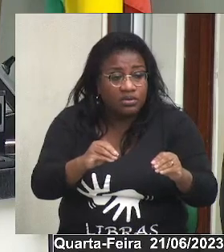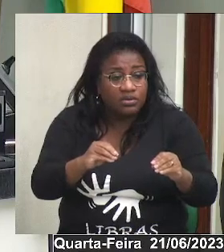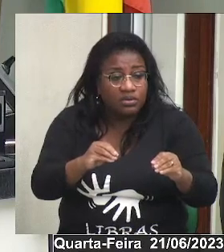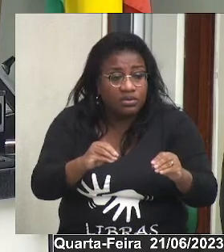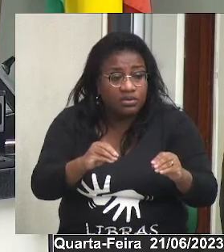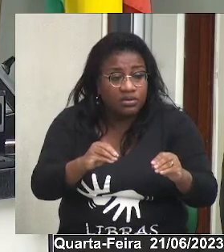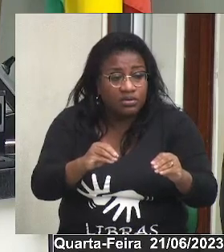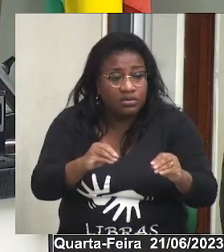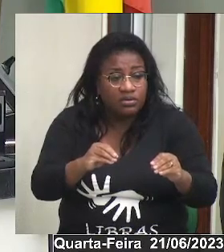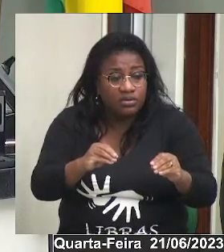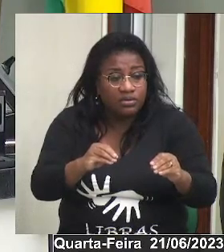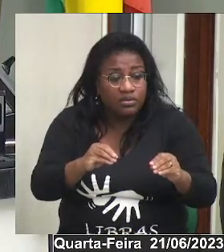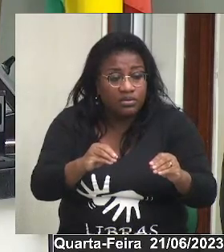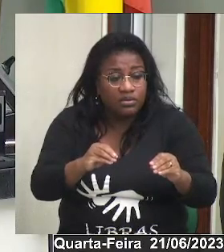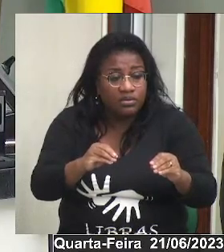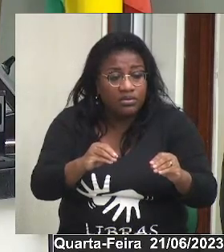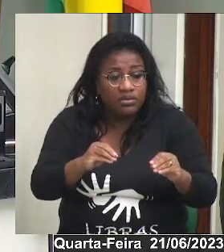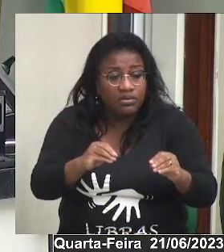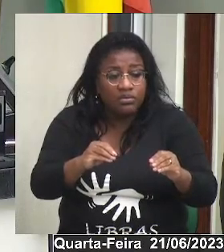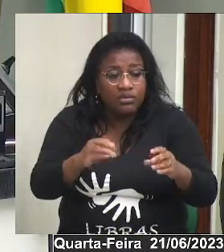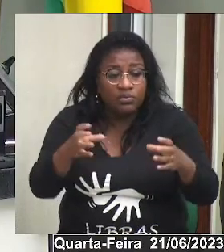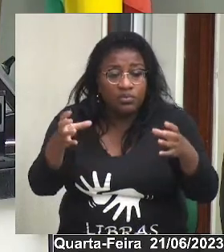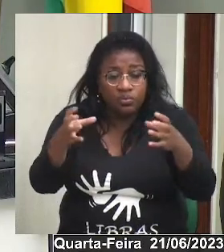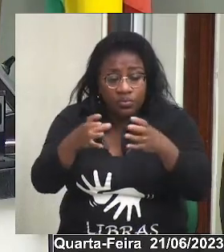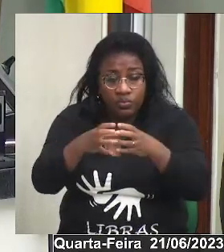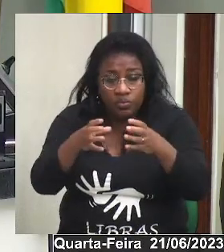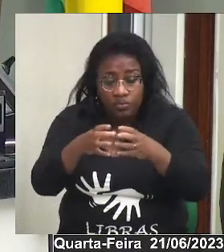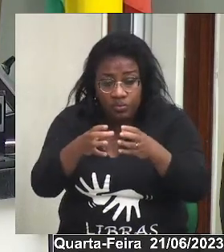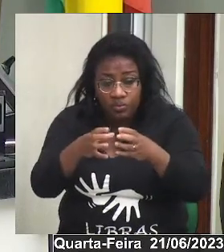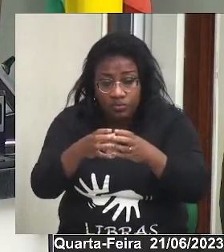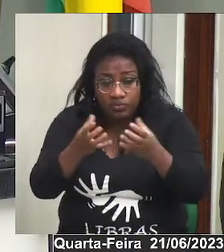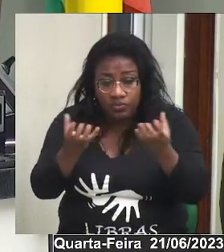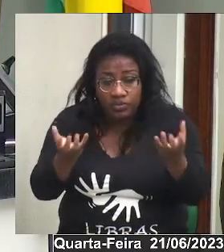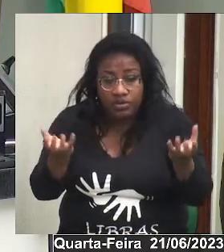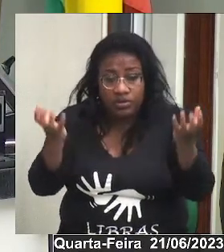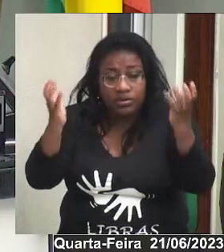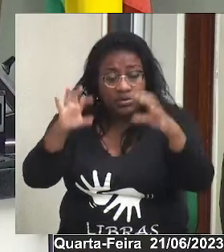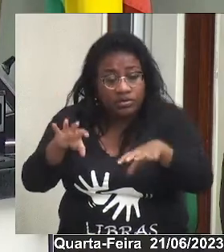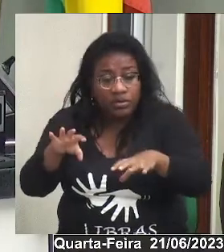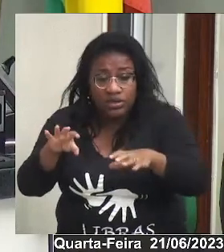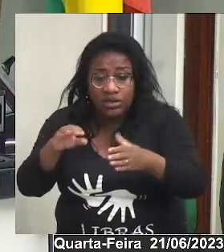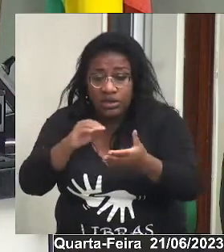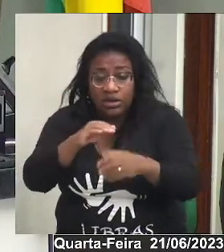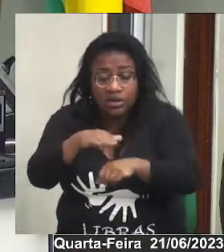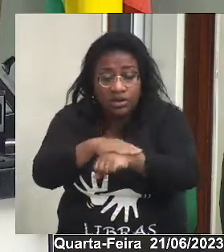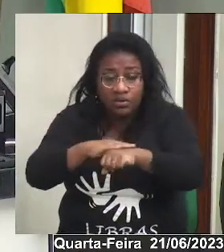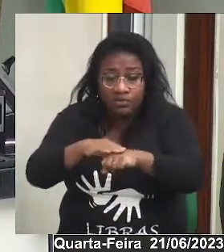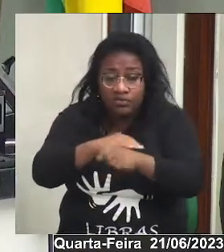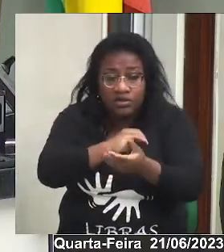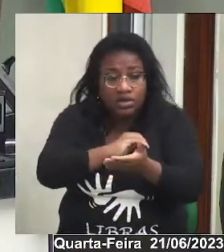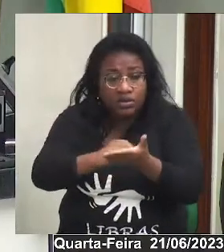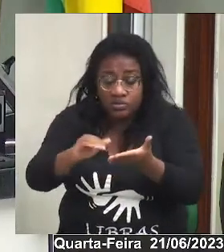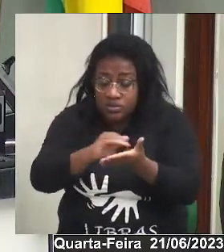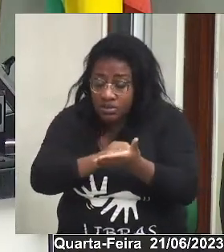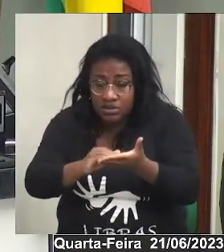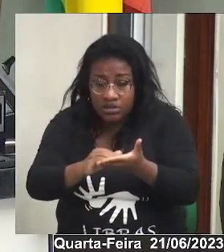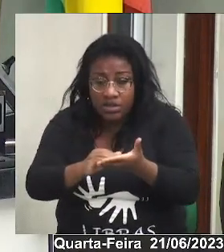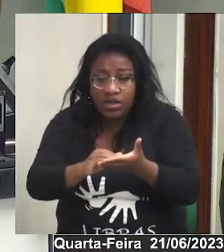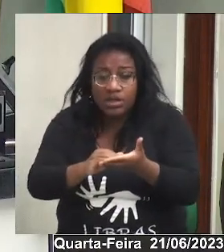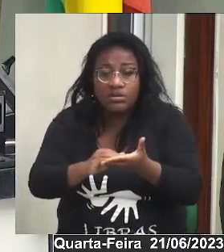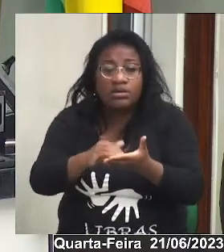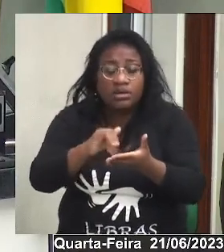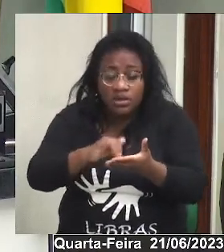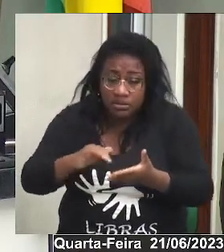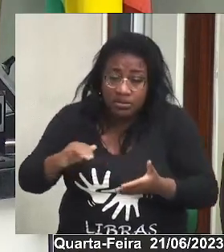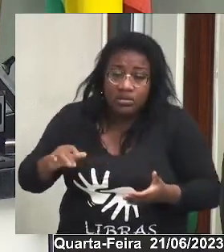Teve pessoas do grupo de vocês que pediram que não queria nem conversar com o secretário. O vice-prefeito tomou a